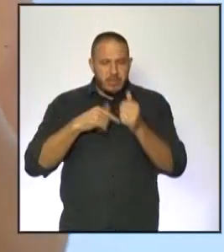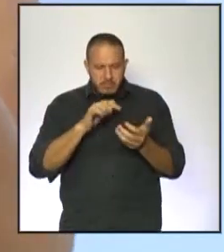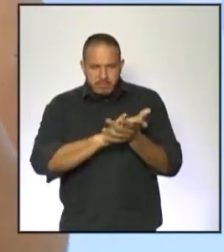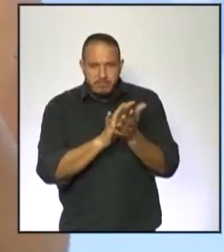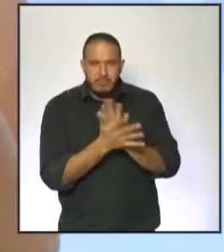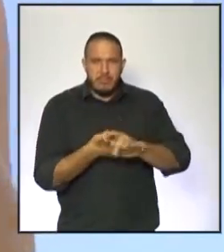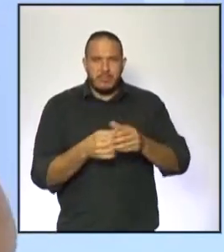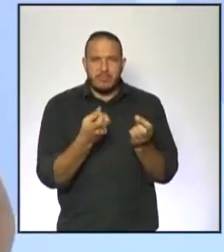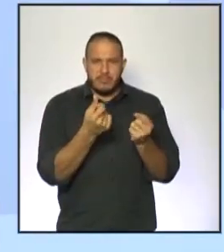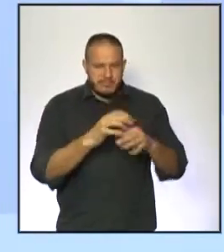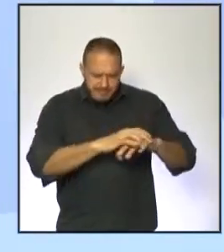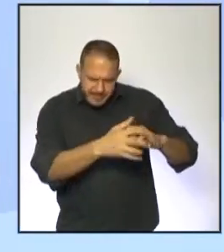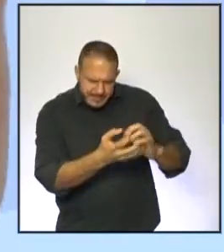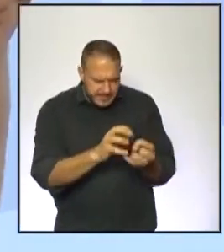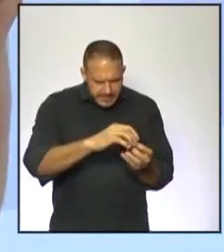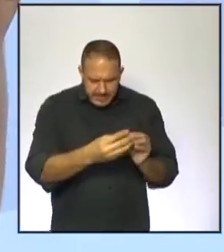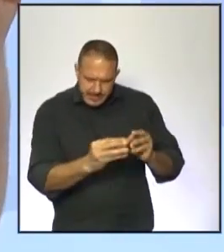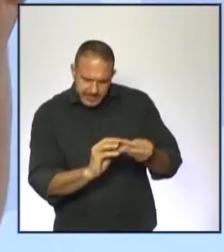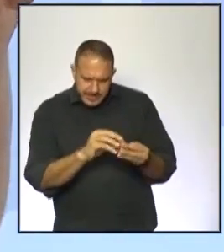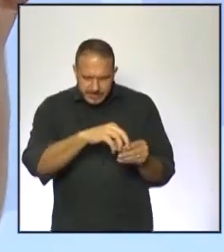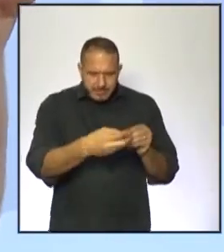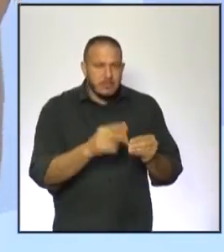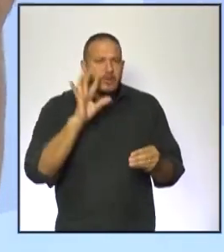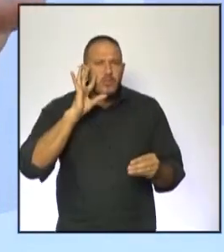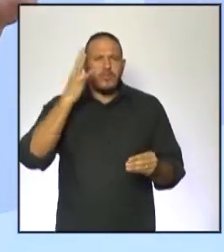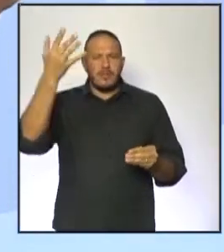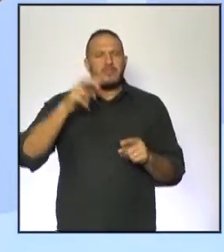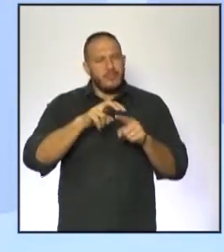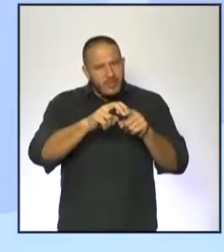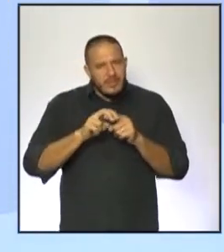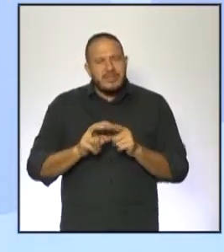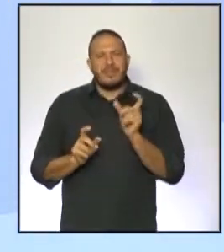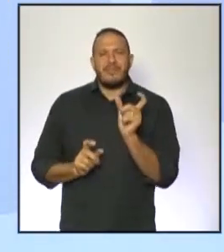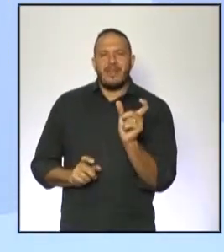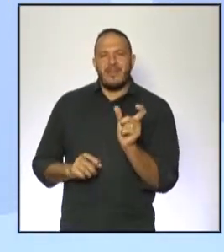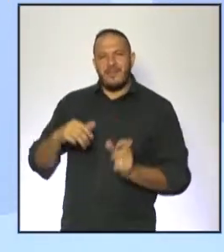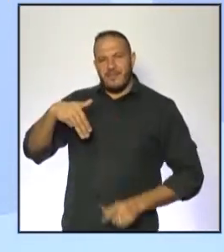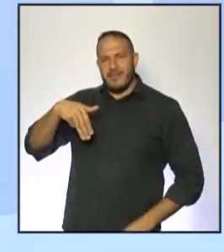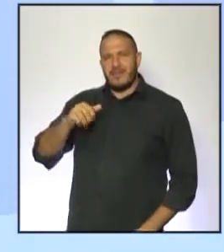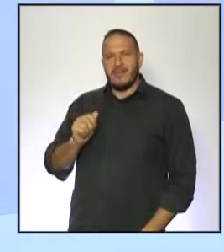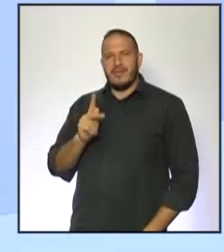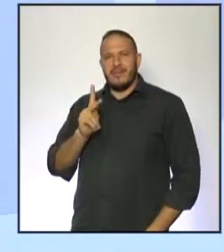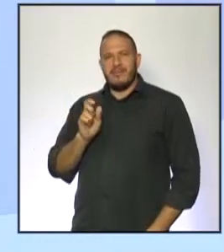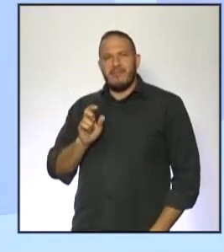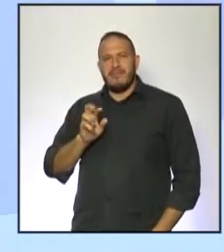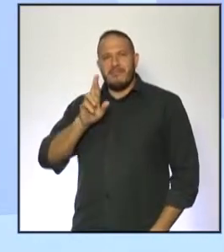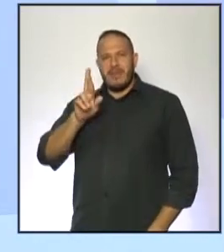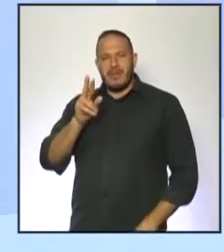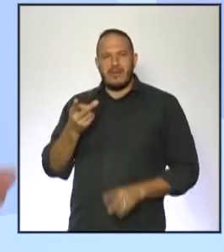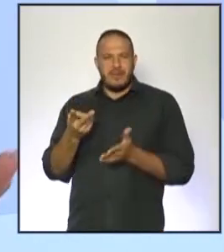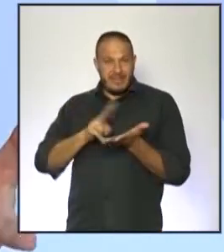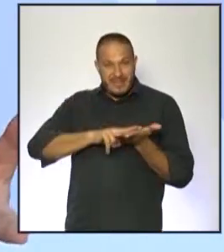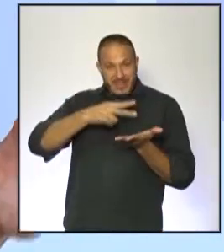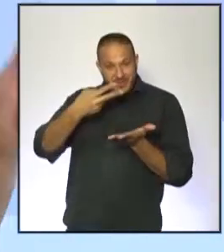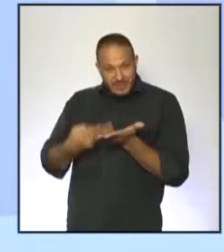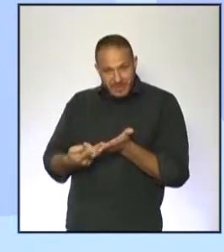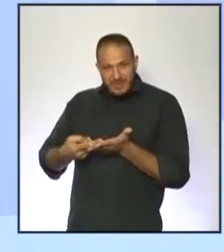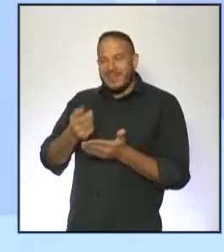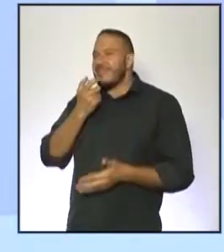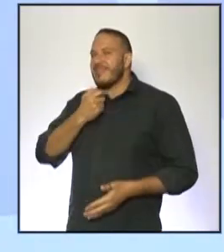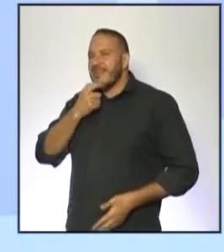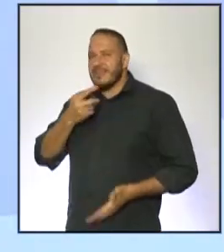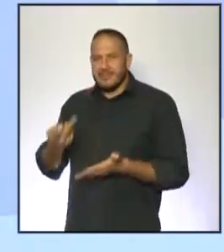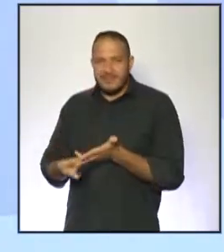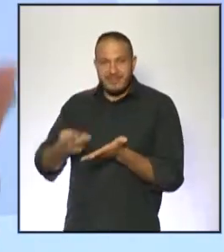desse problema. E por isso que a gente dá o nome de maker. Maker, no português, significa fazer. Só